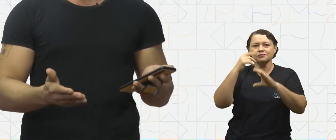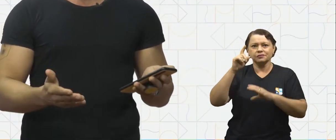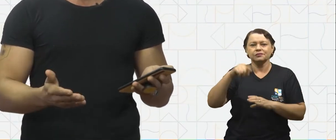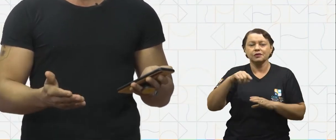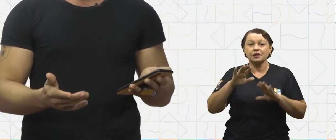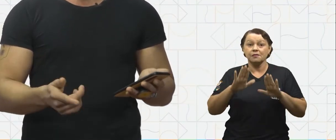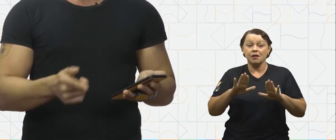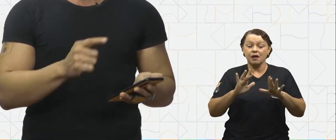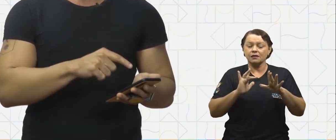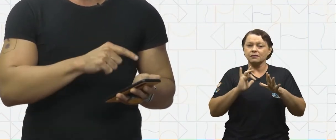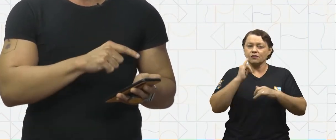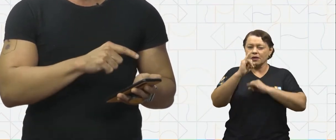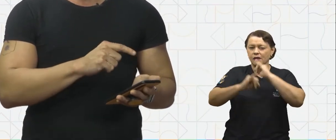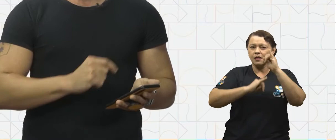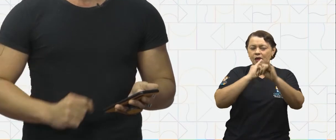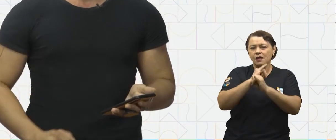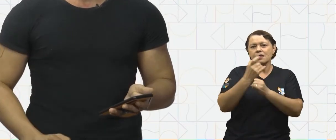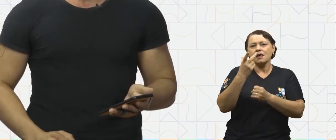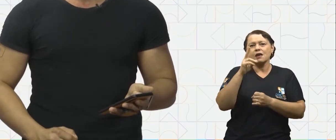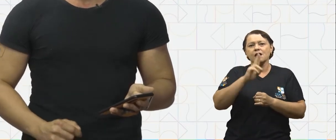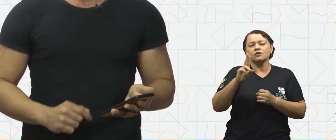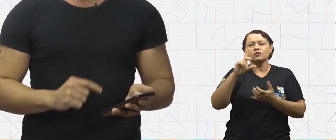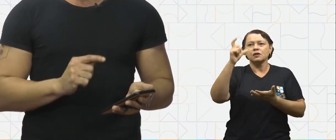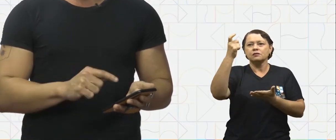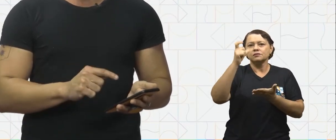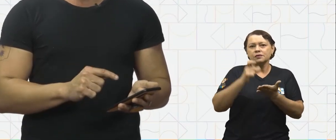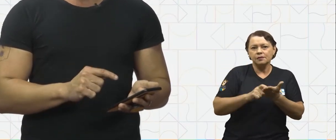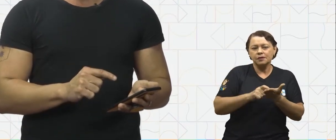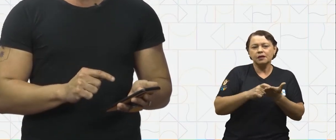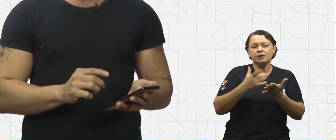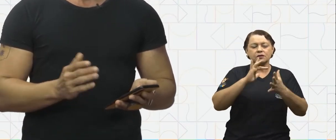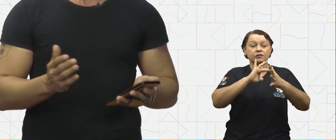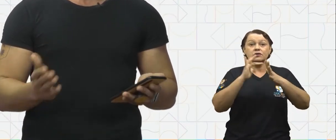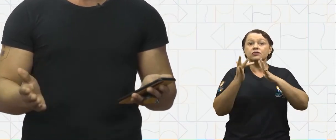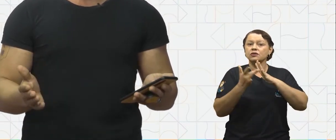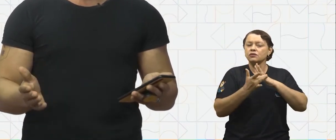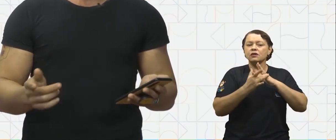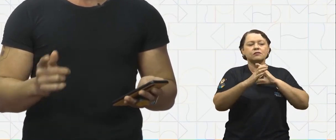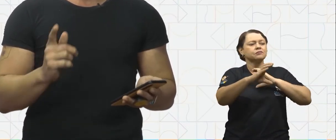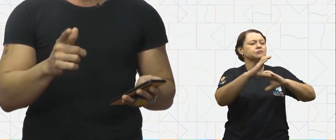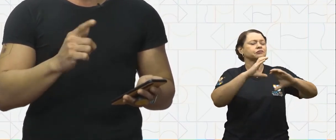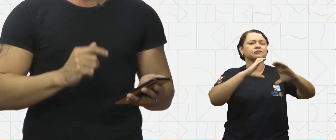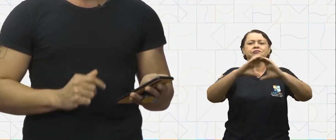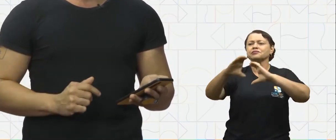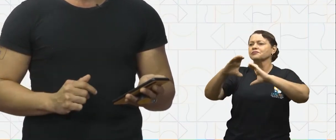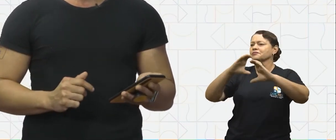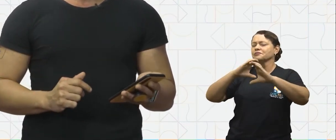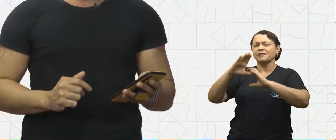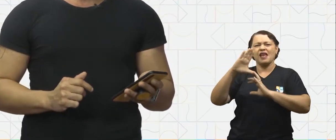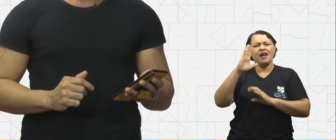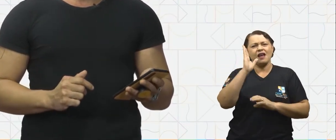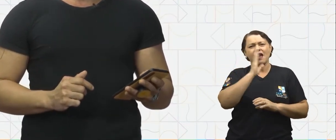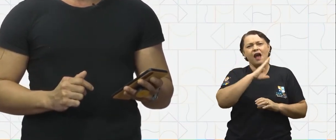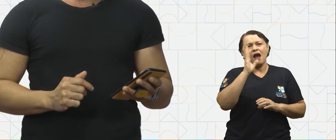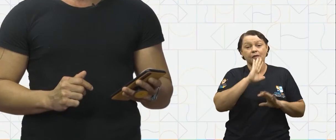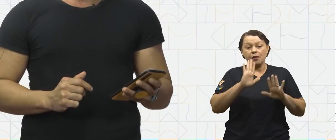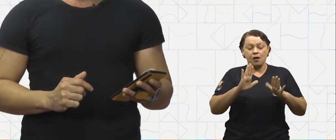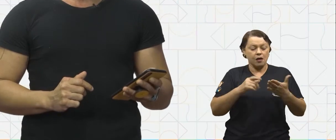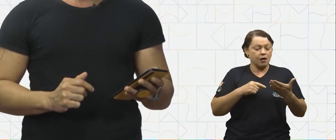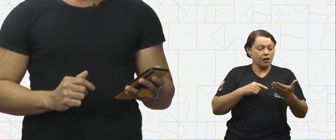a internet, usando um aplicativo de mensagens ou as redes sociais, se comunicar ficou ainda mais rápido.